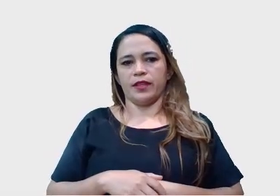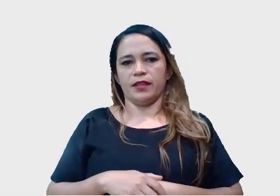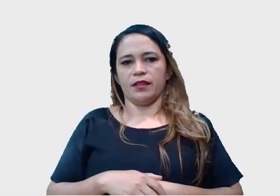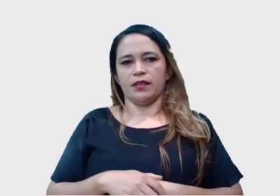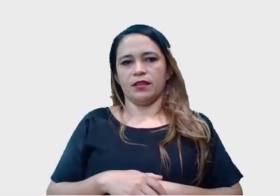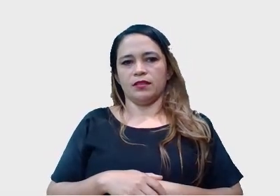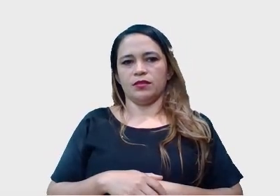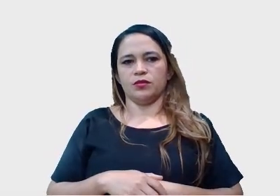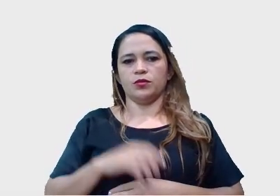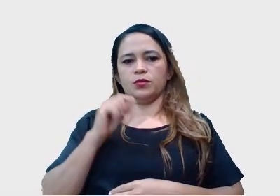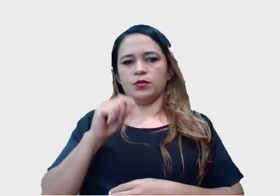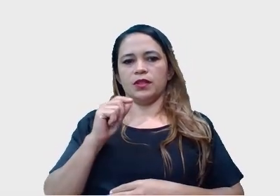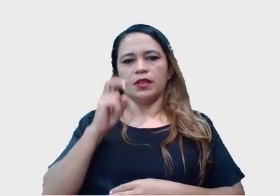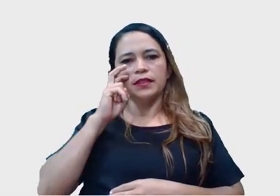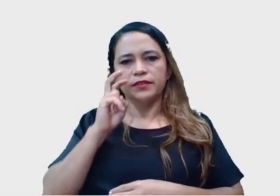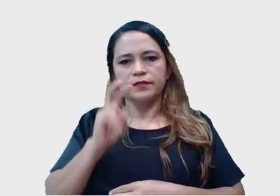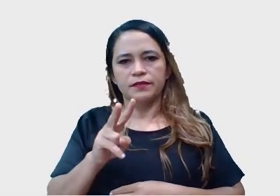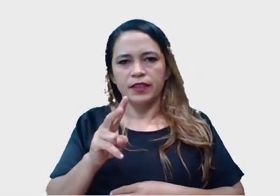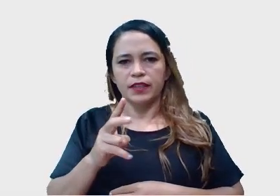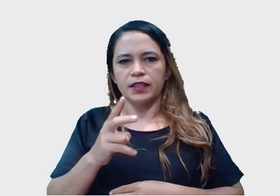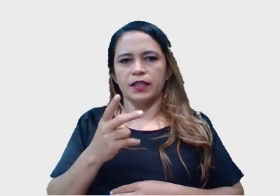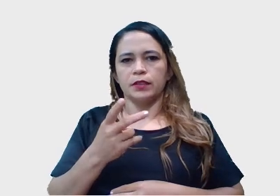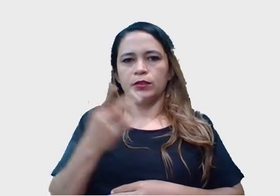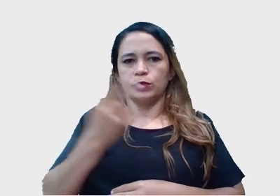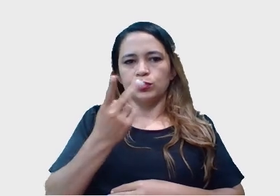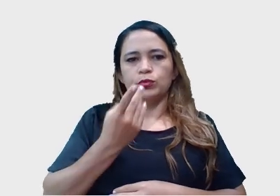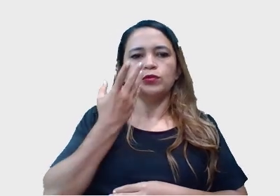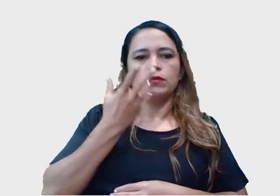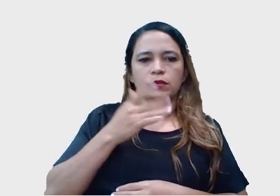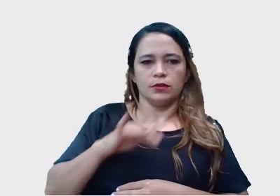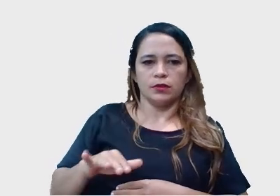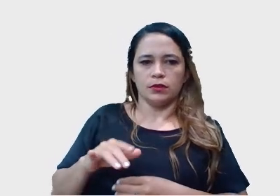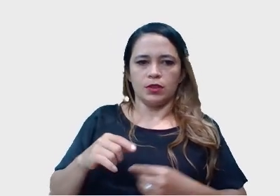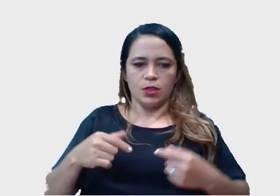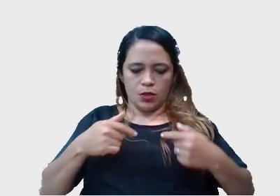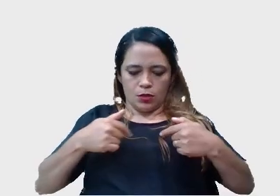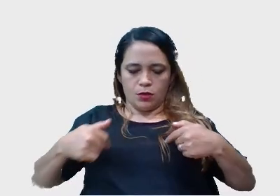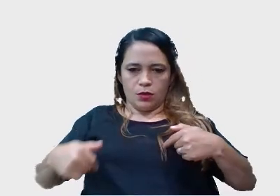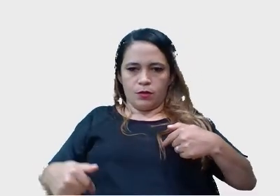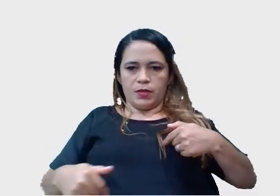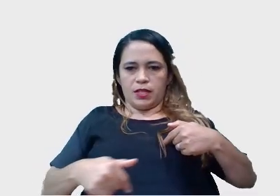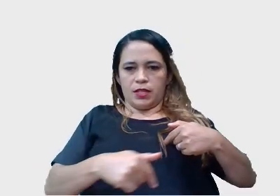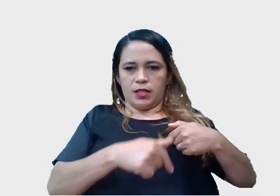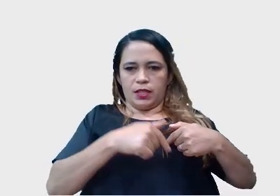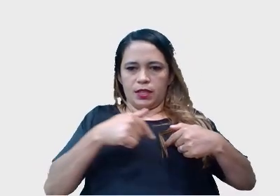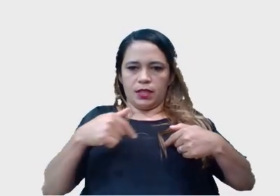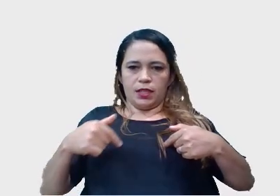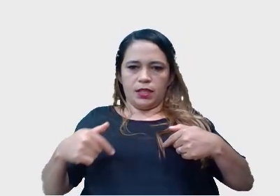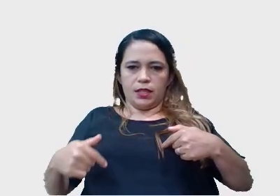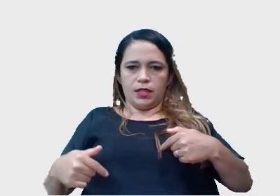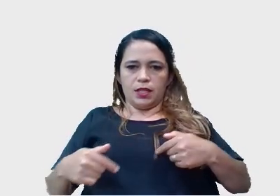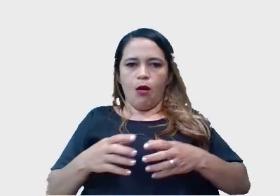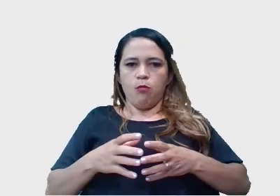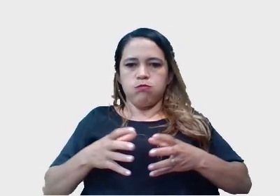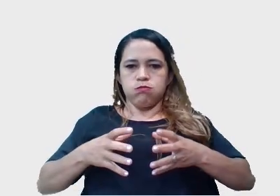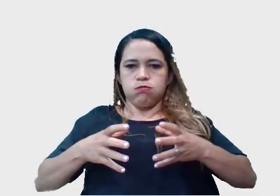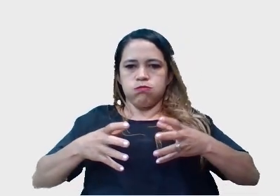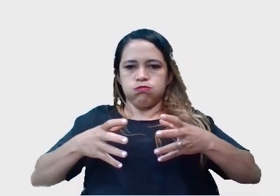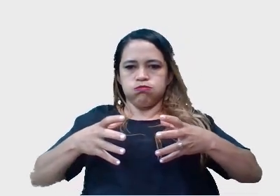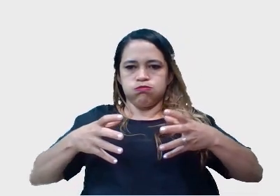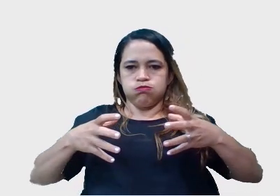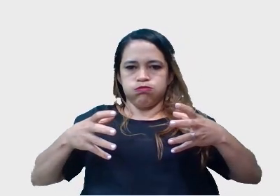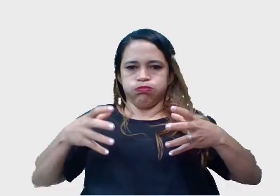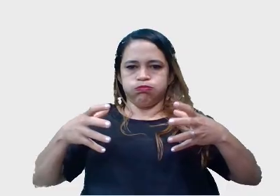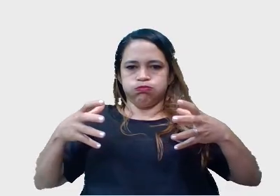hepatoesplenomegalia. O que a gente consegue ver nessas duas crianças aqui? Que a região do abdômen delas, a região da barriga, está muito